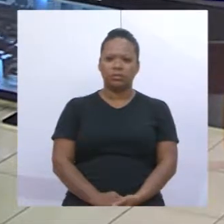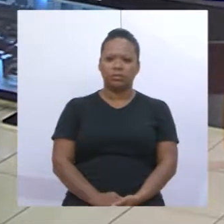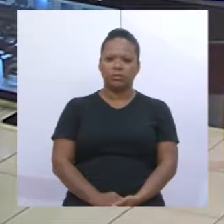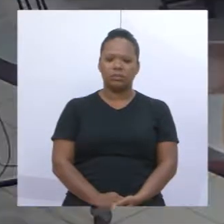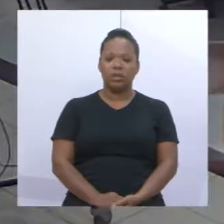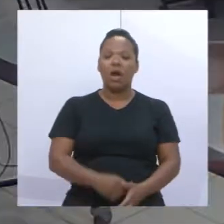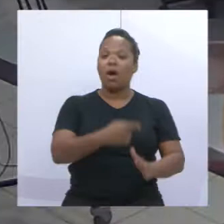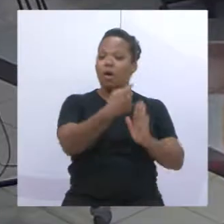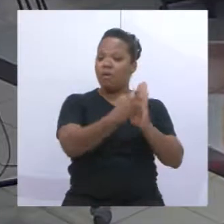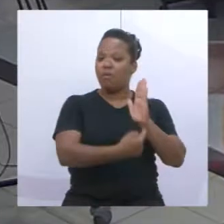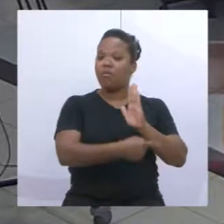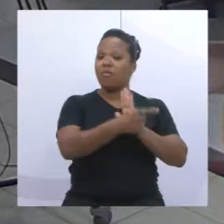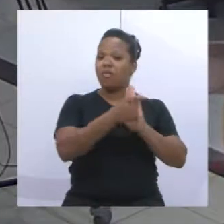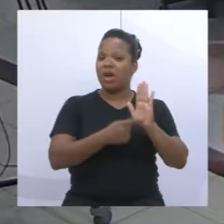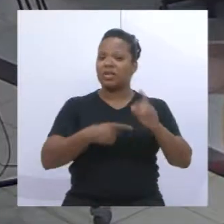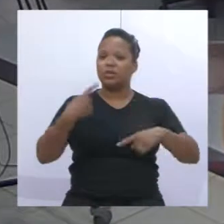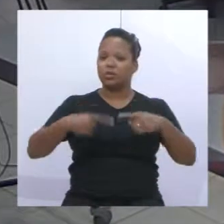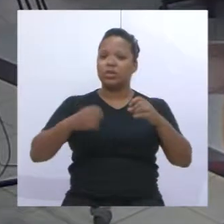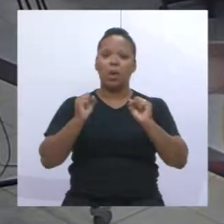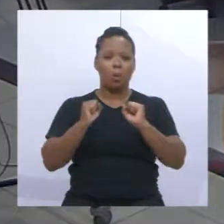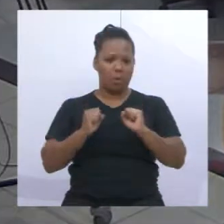O veto continua em discussão.